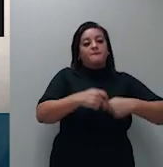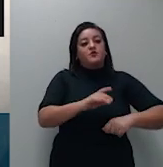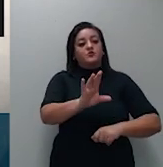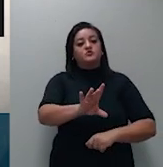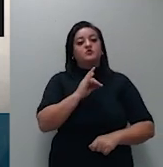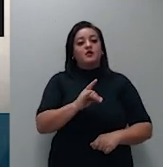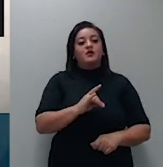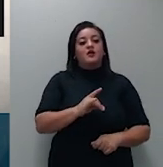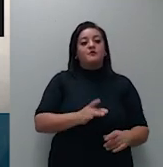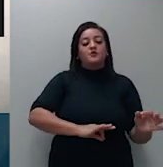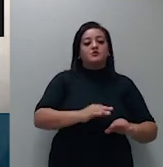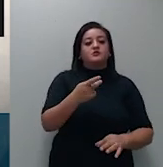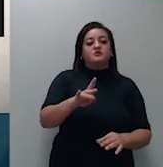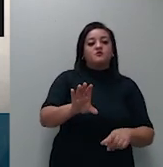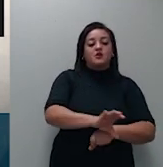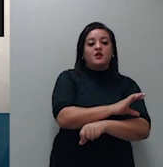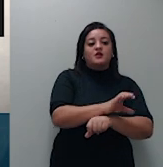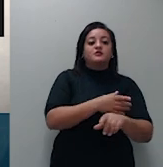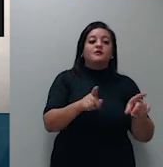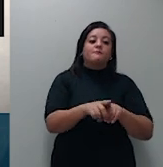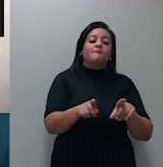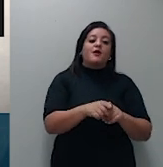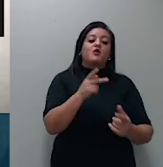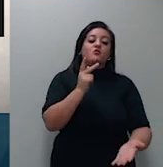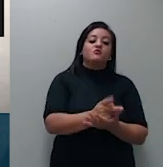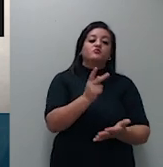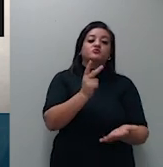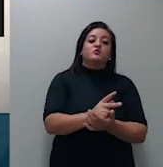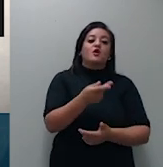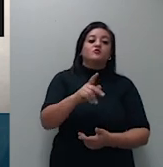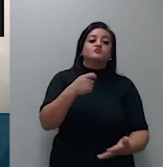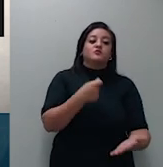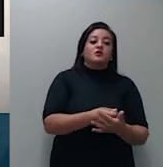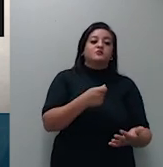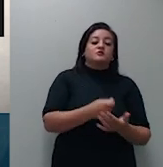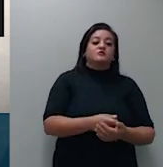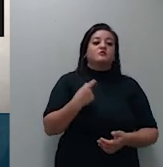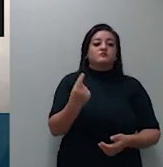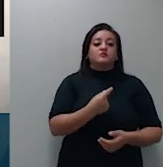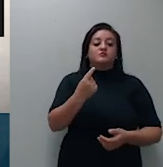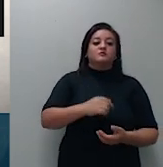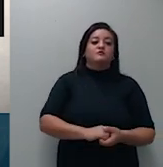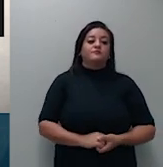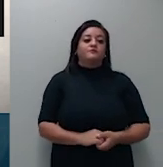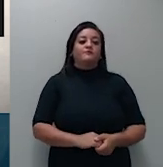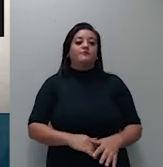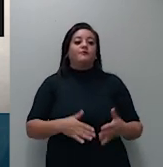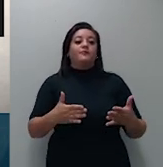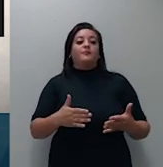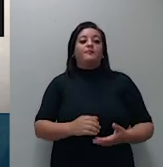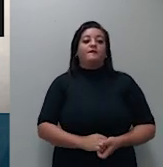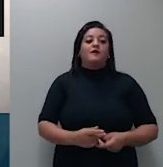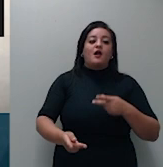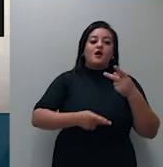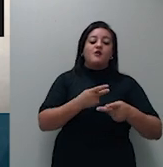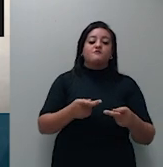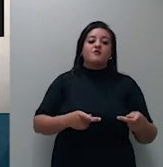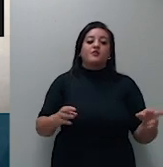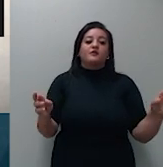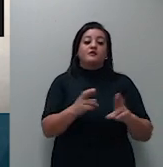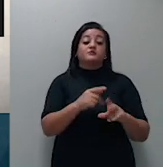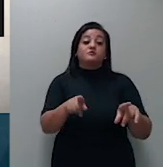poderia optar por não habilitar seu prédio e assim prosseguir com execução individual enquanto os